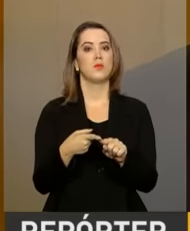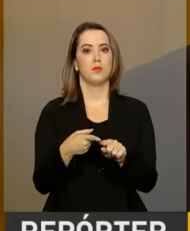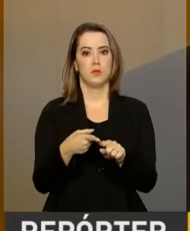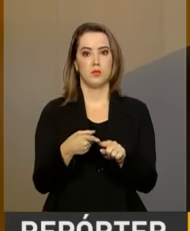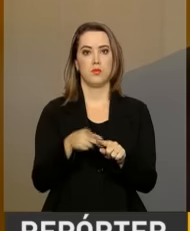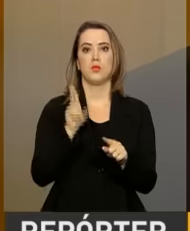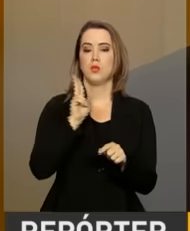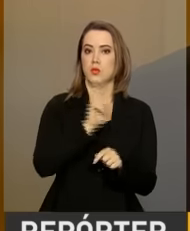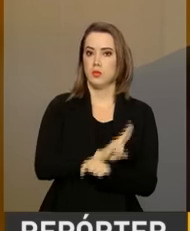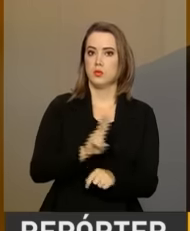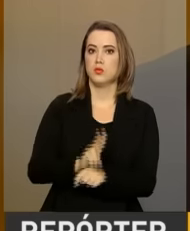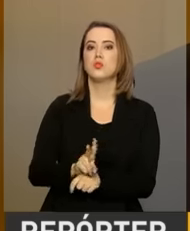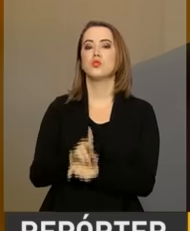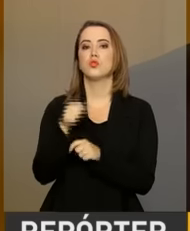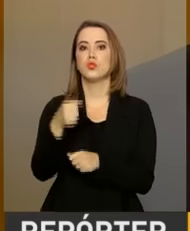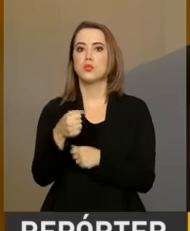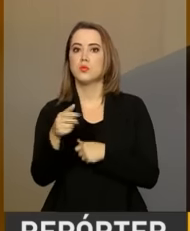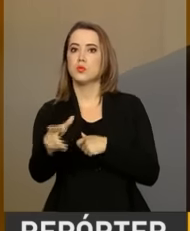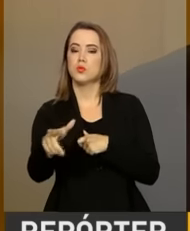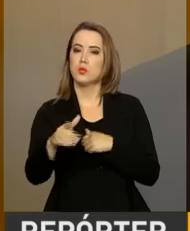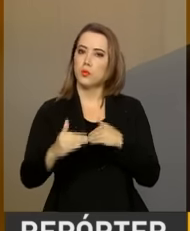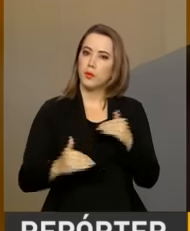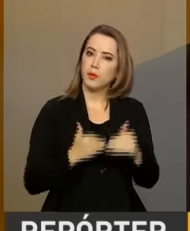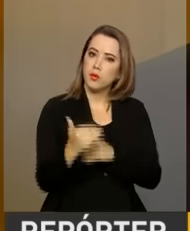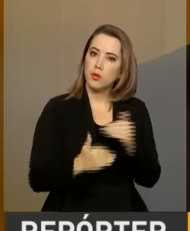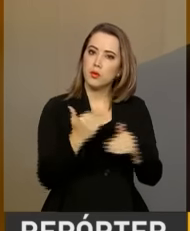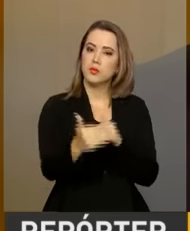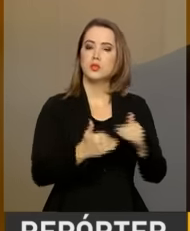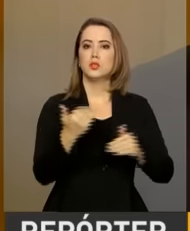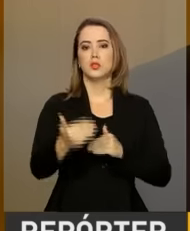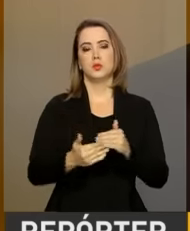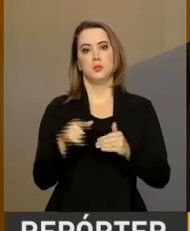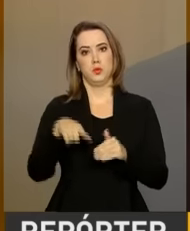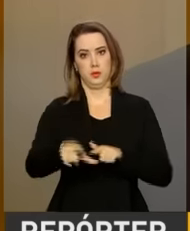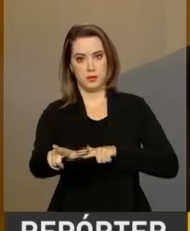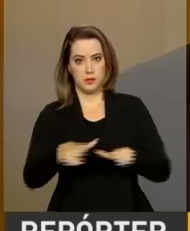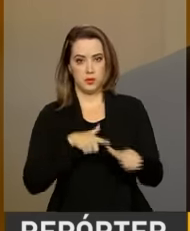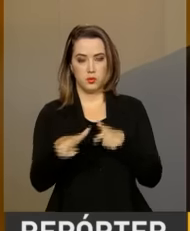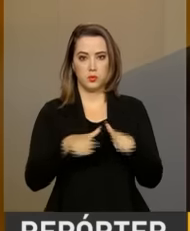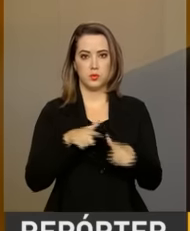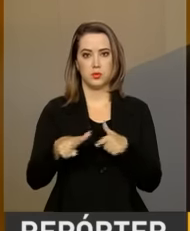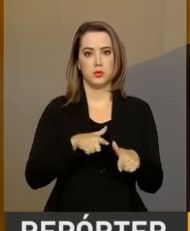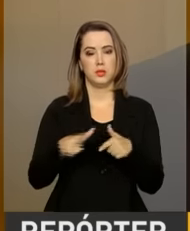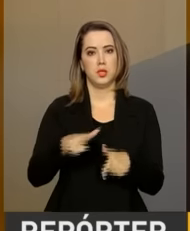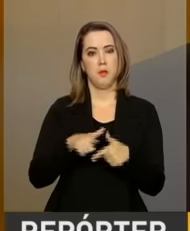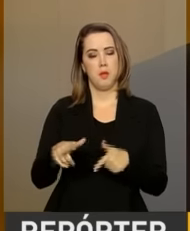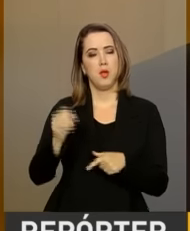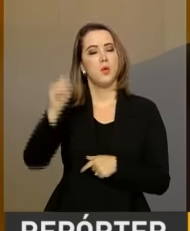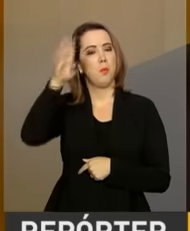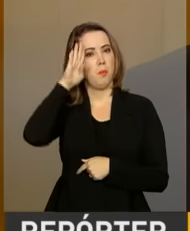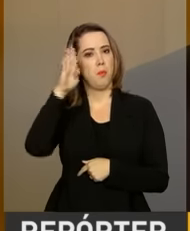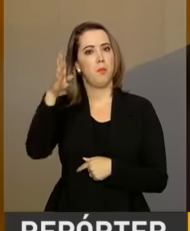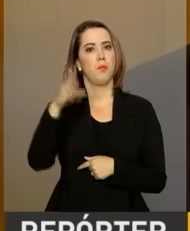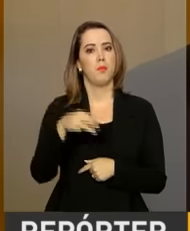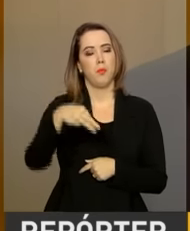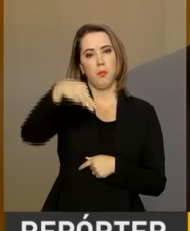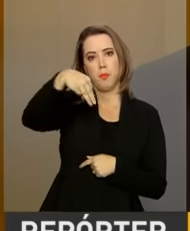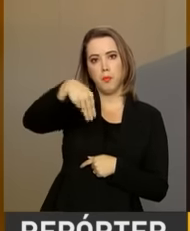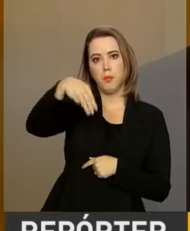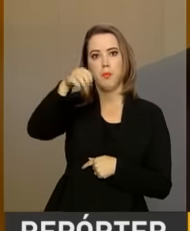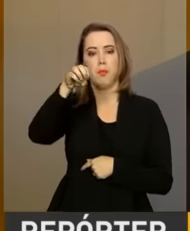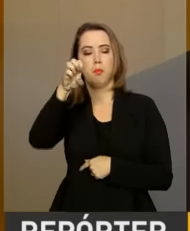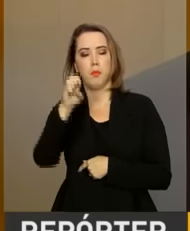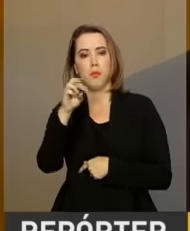a profissionalização a progressão e a carreira por mérito das três forças sobretudo no seu nível hierárquico